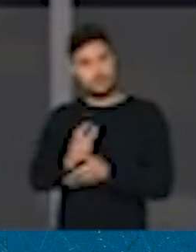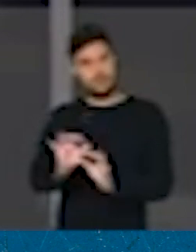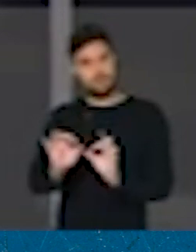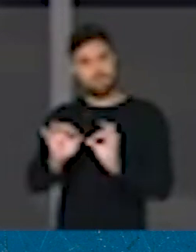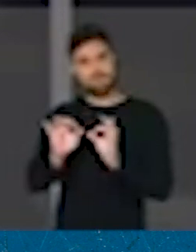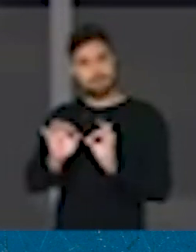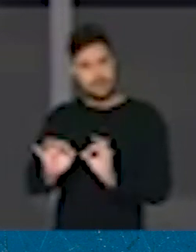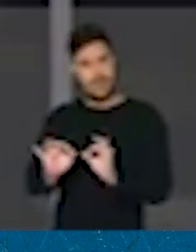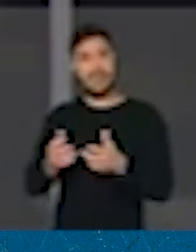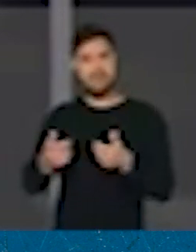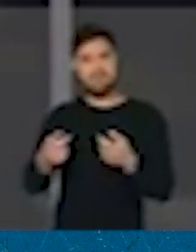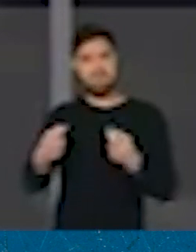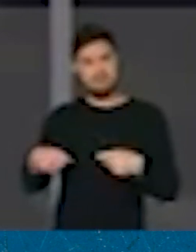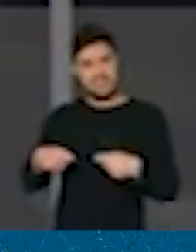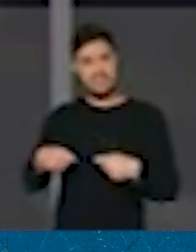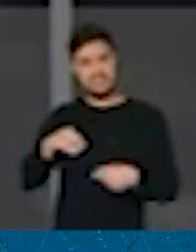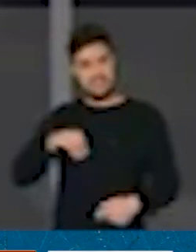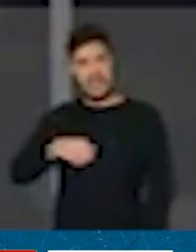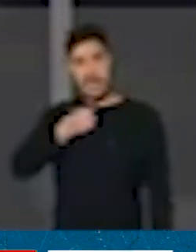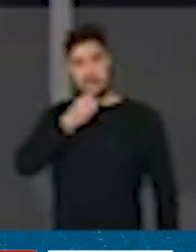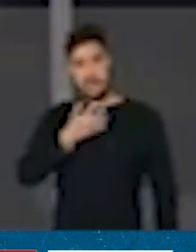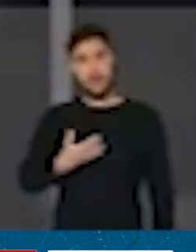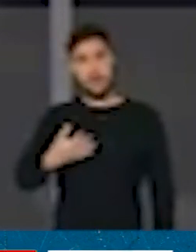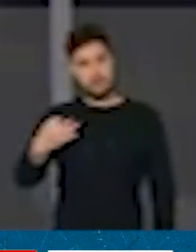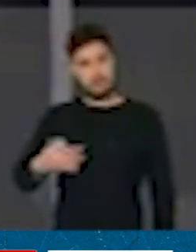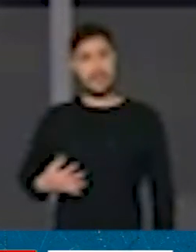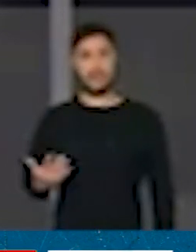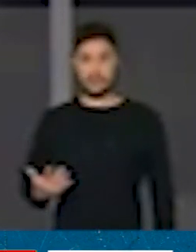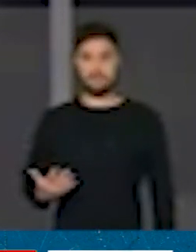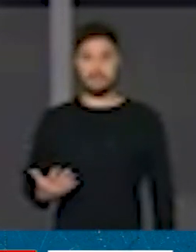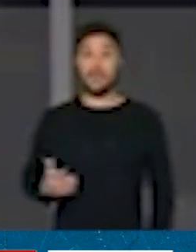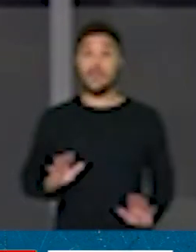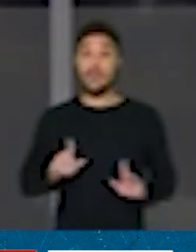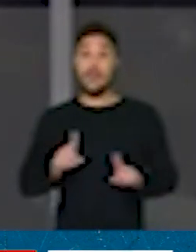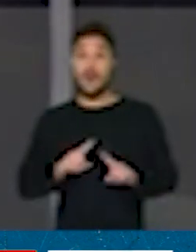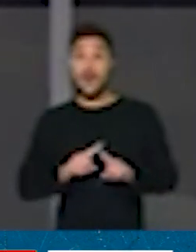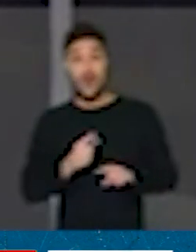reajuste. Para mais informações, continue nos acompanhando através das